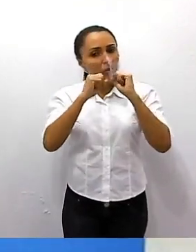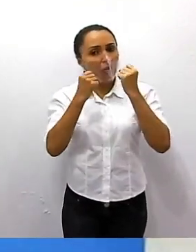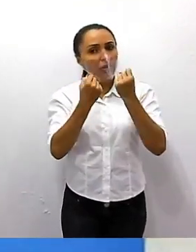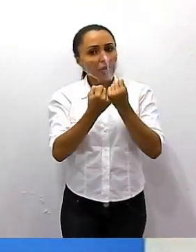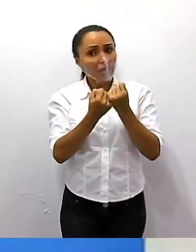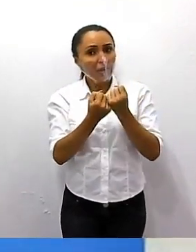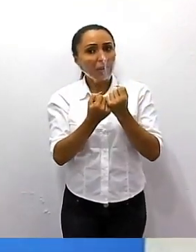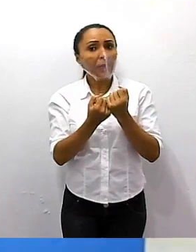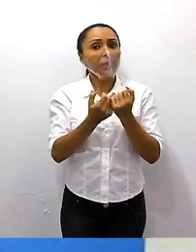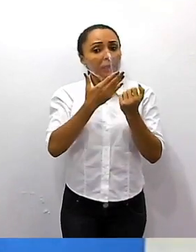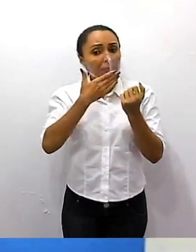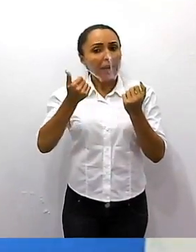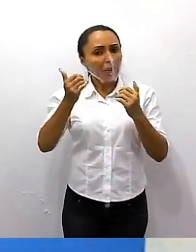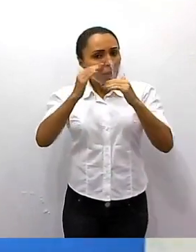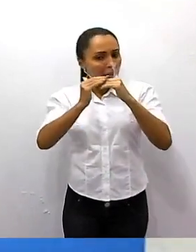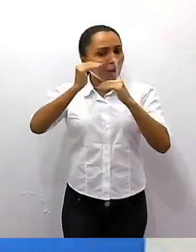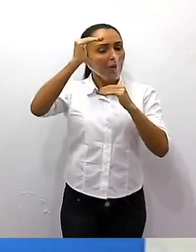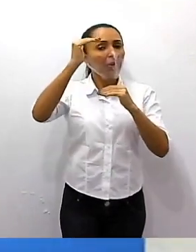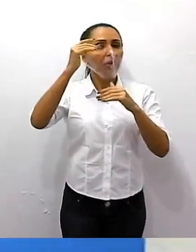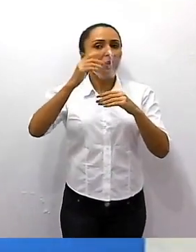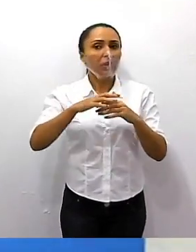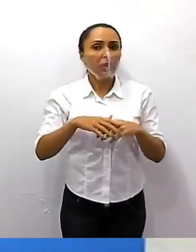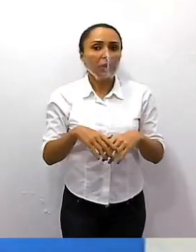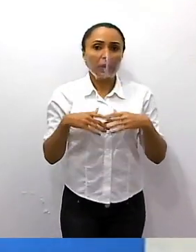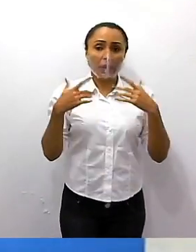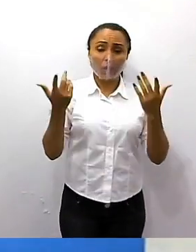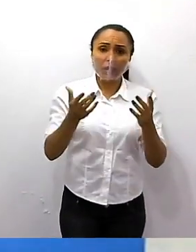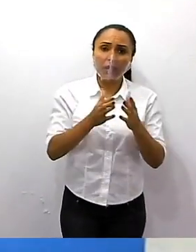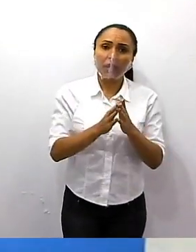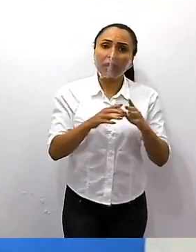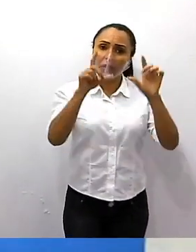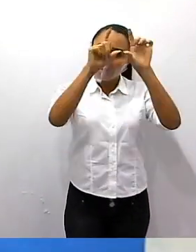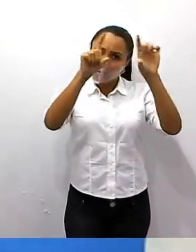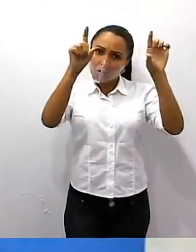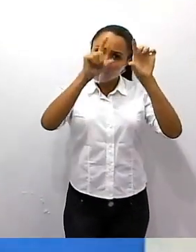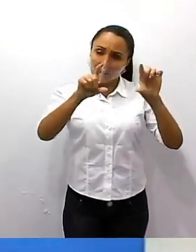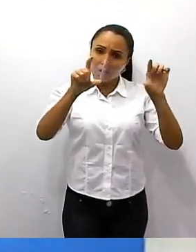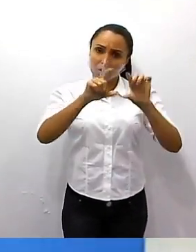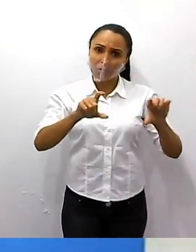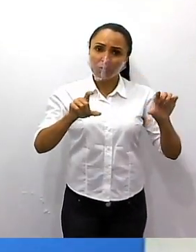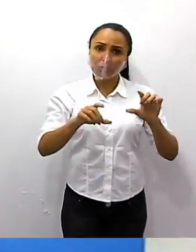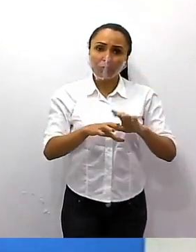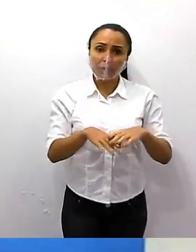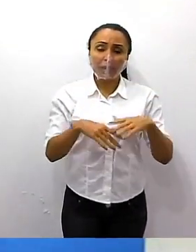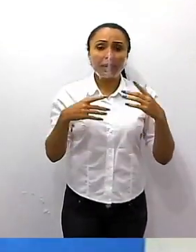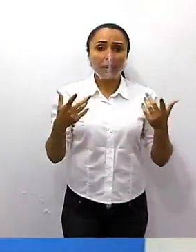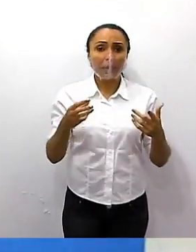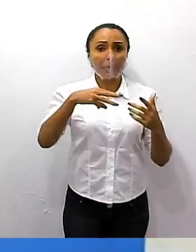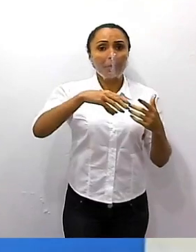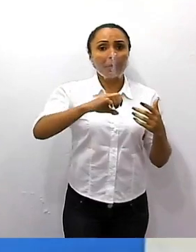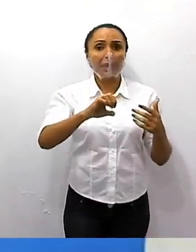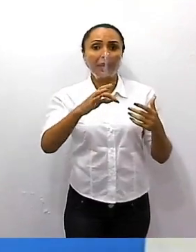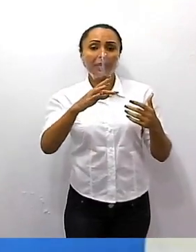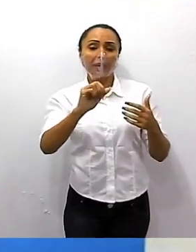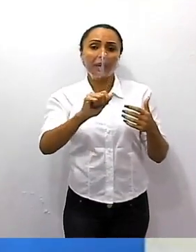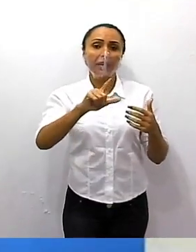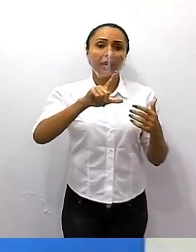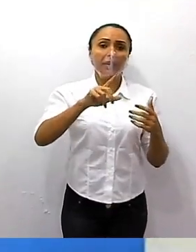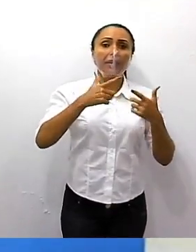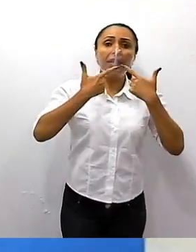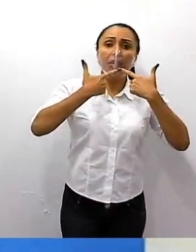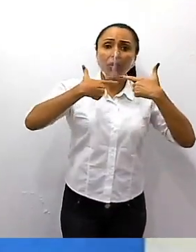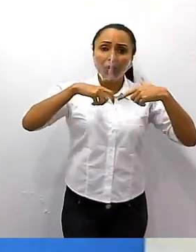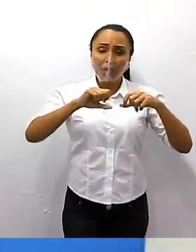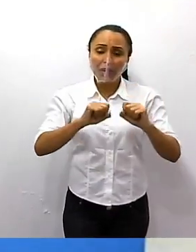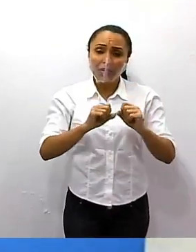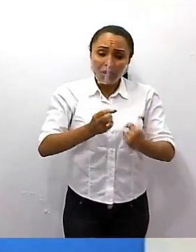ainda maior. Beleza? Uma outra coisa que a gente vê nesses versos de Drummond é a questão da metalinguagem. Ele usa da linguagem